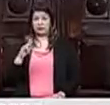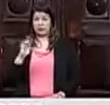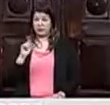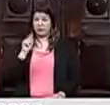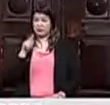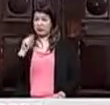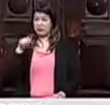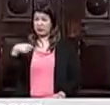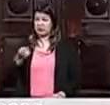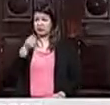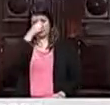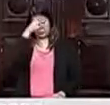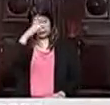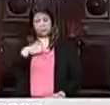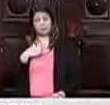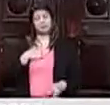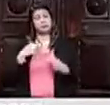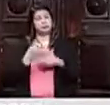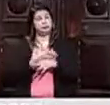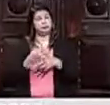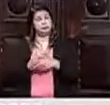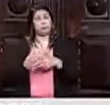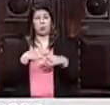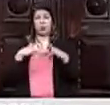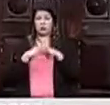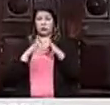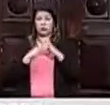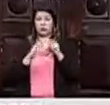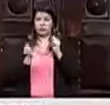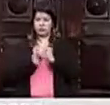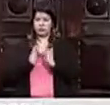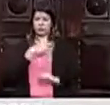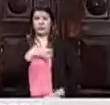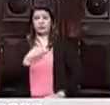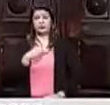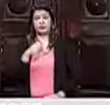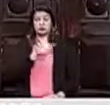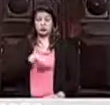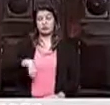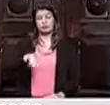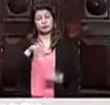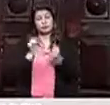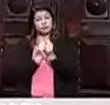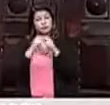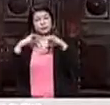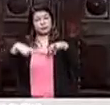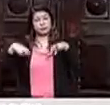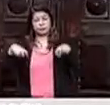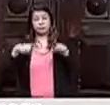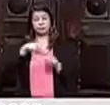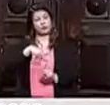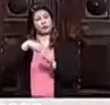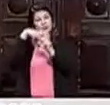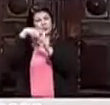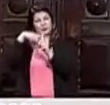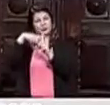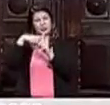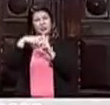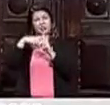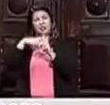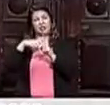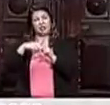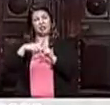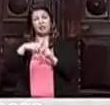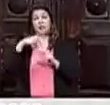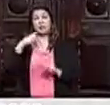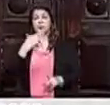prefeito da minha cidade, da cidade que moro, que meus filhos convivem, e nós precisamos juntos somarmos. E é nesse sentido que eu